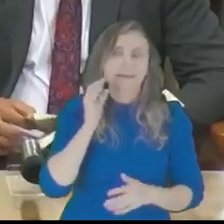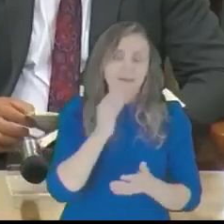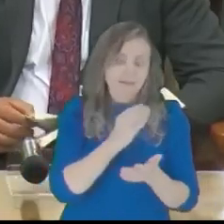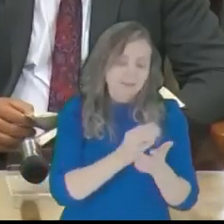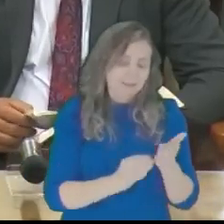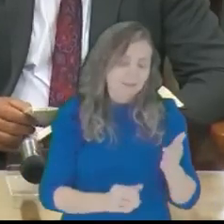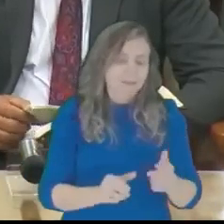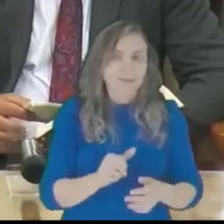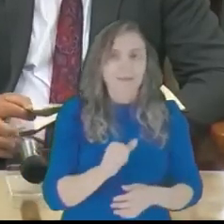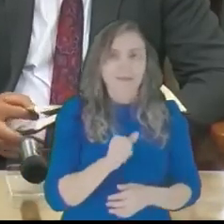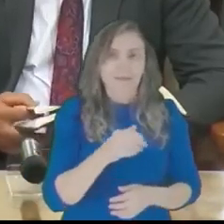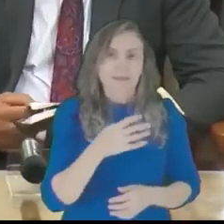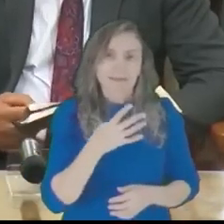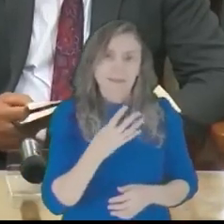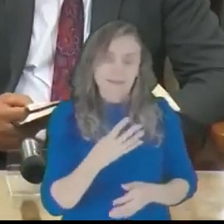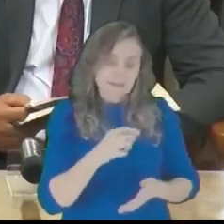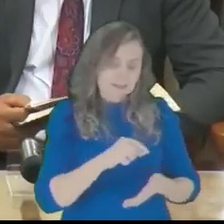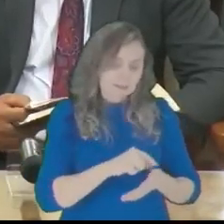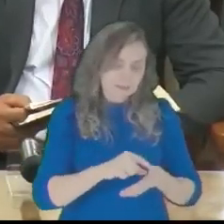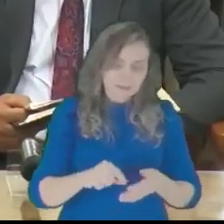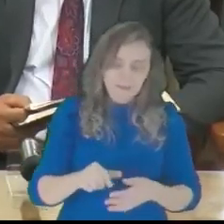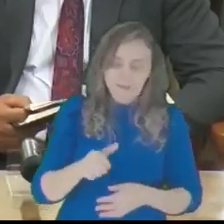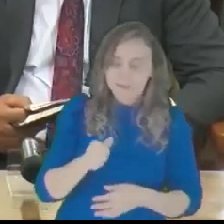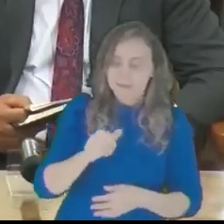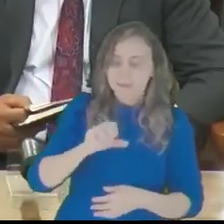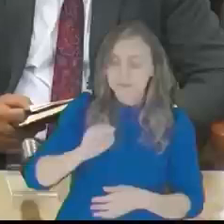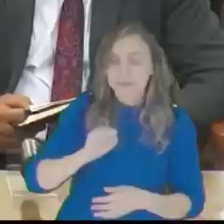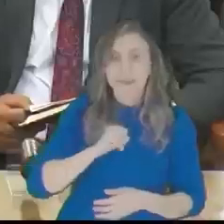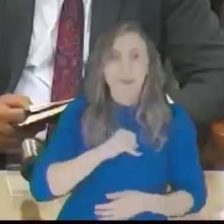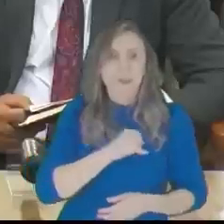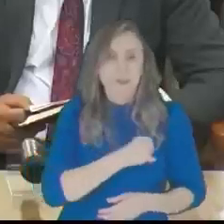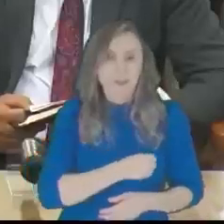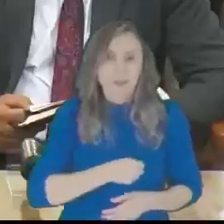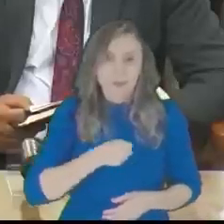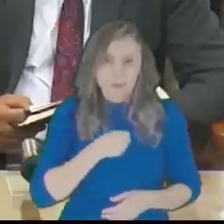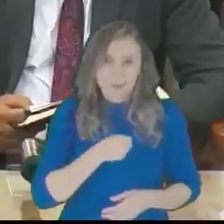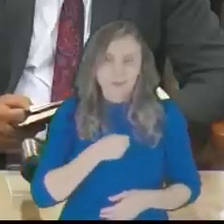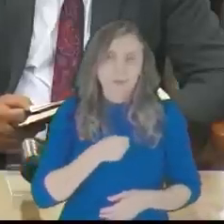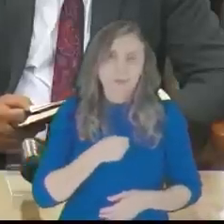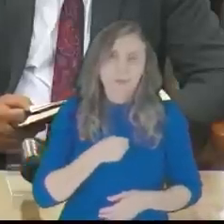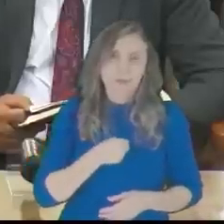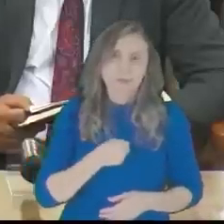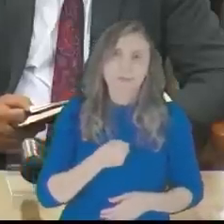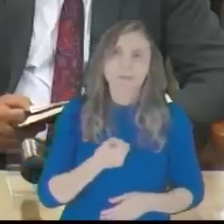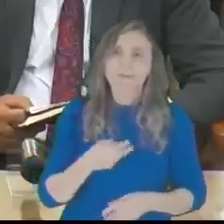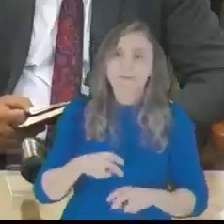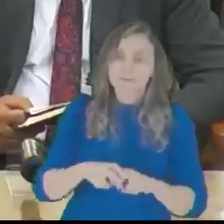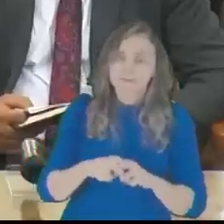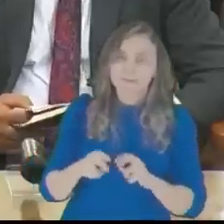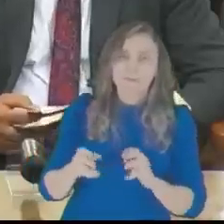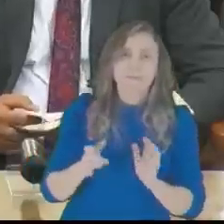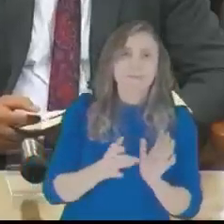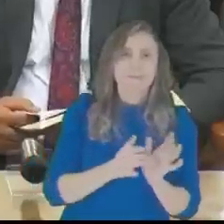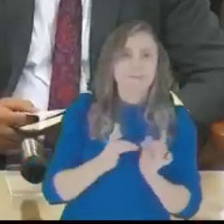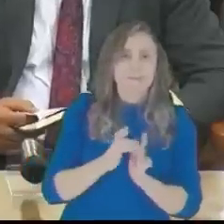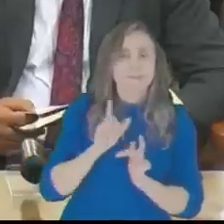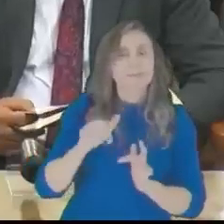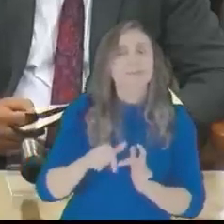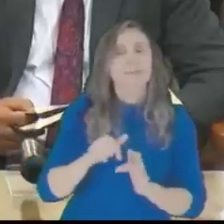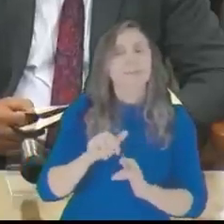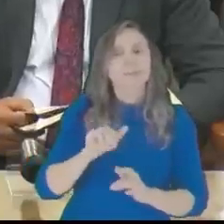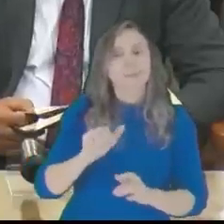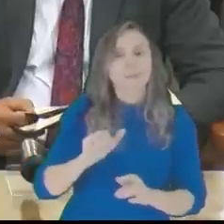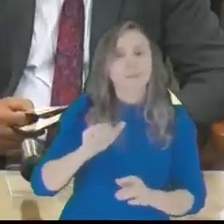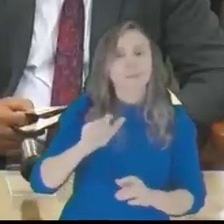14 de São João 18, Jesus falando do Espírito Santo e dele. Por isso que ele é halo. São João 14, 18. Veja que